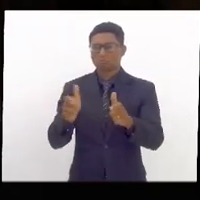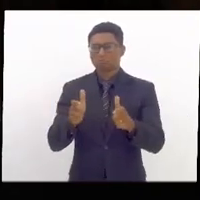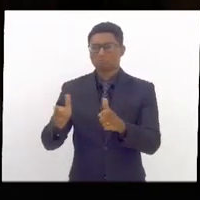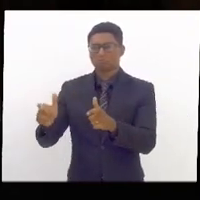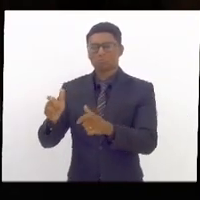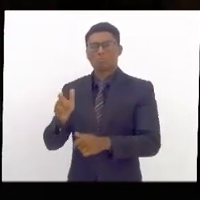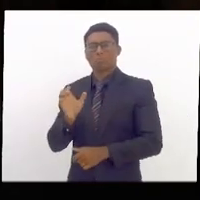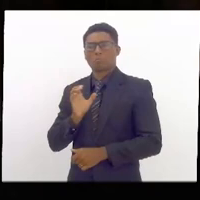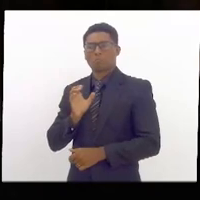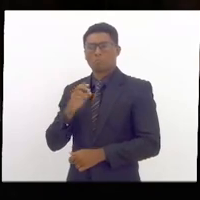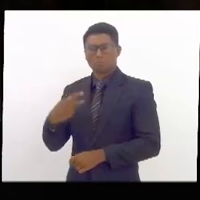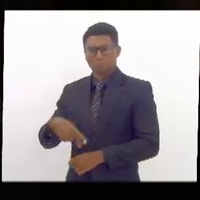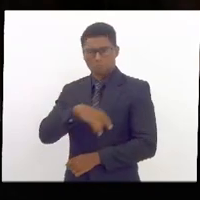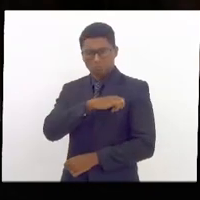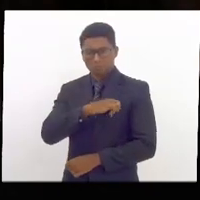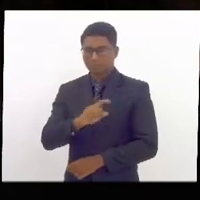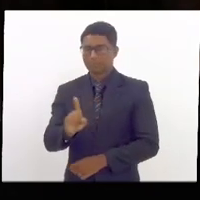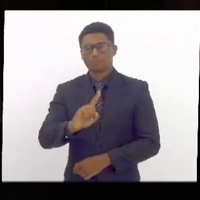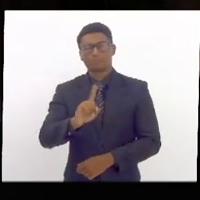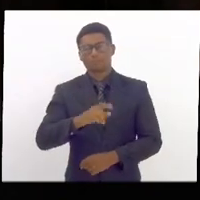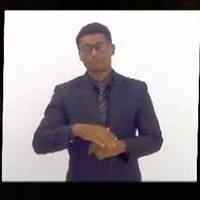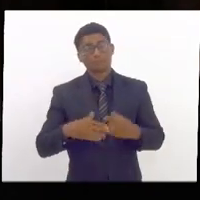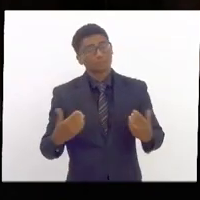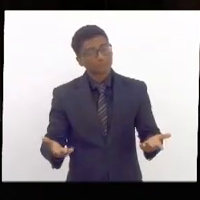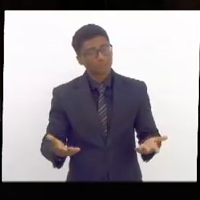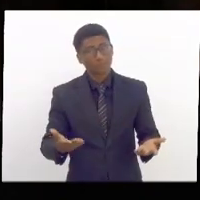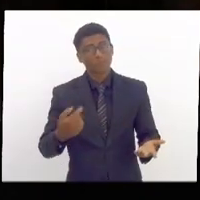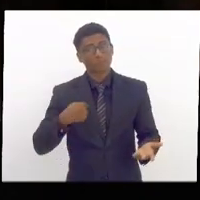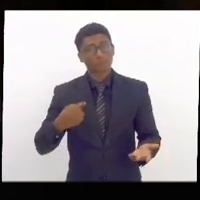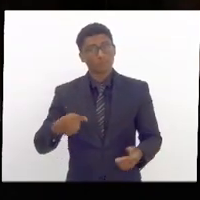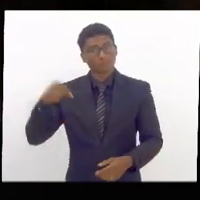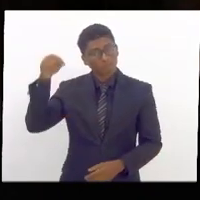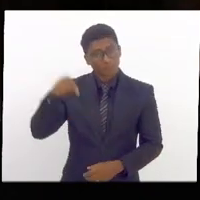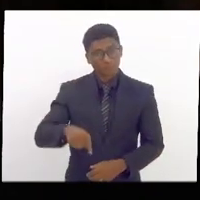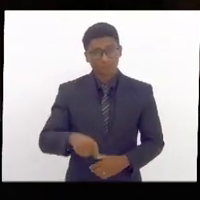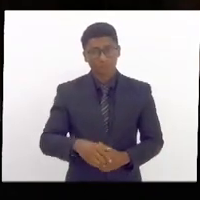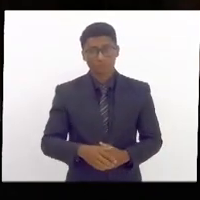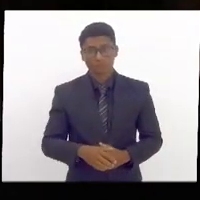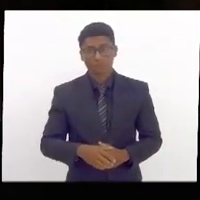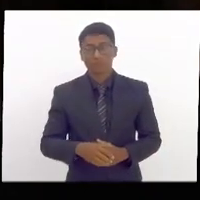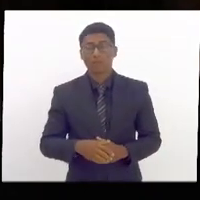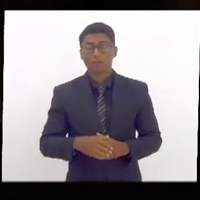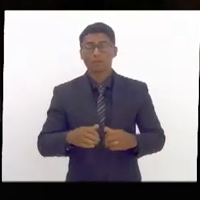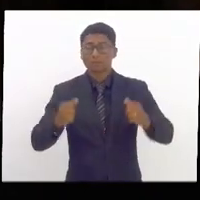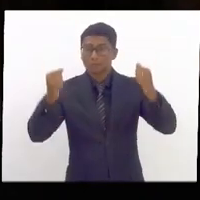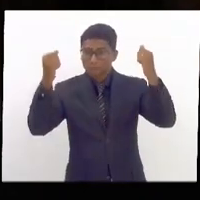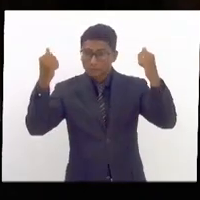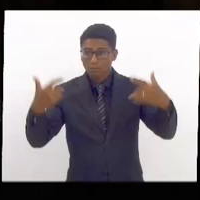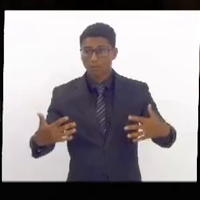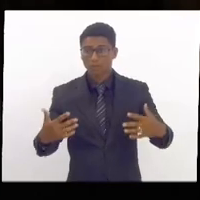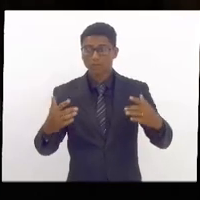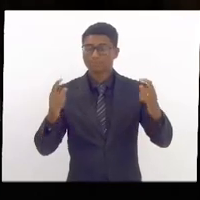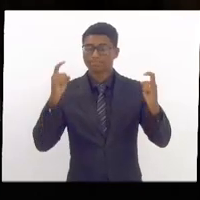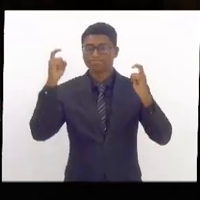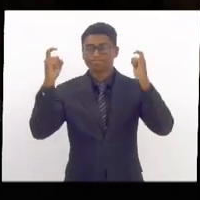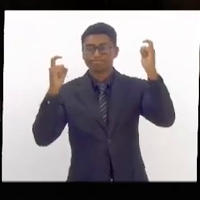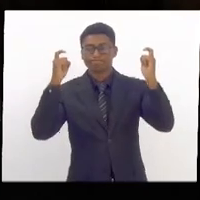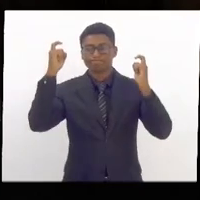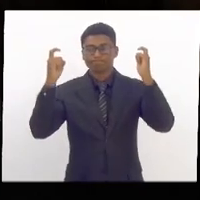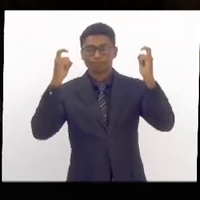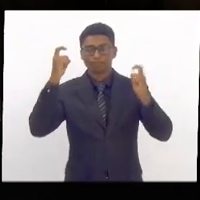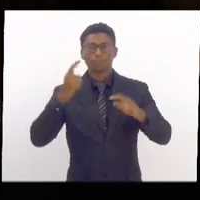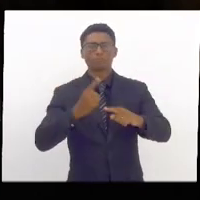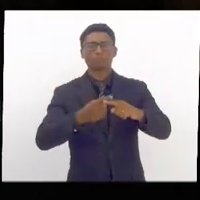estado do Rio de Janeiro. Então, portanto, eu trago aqui não só a preocupação com essa política pública